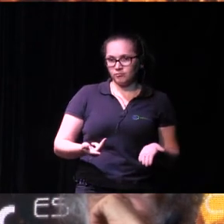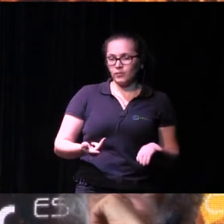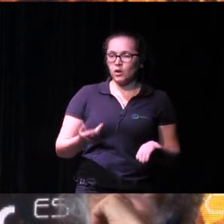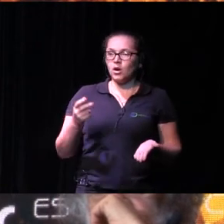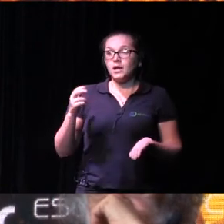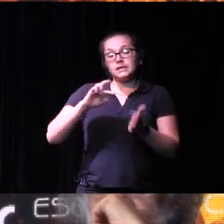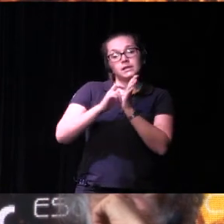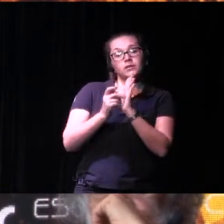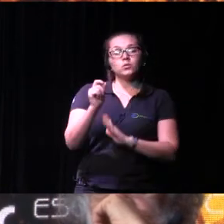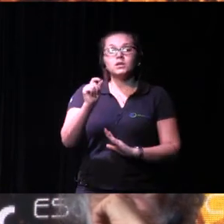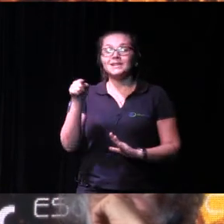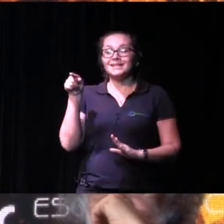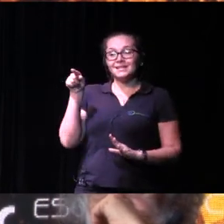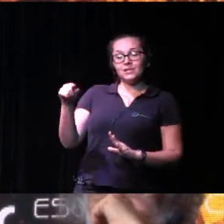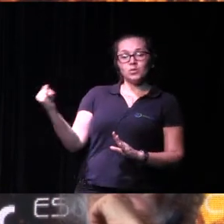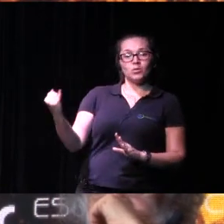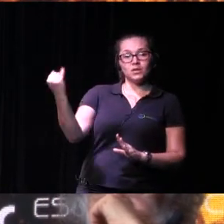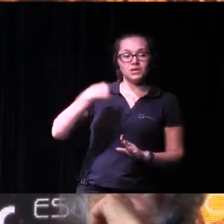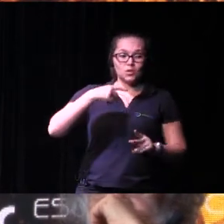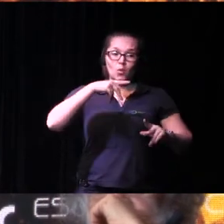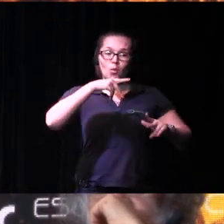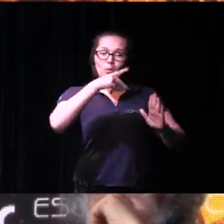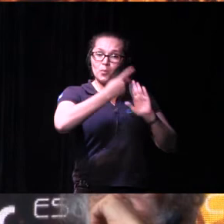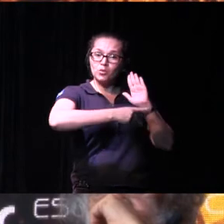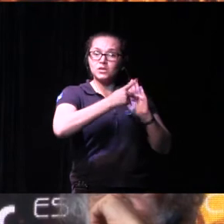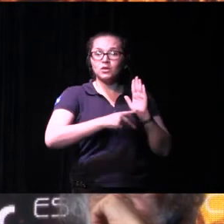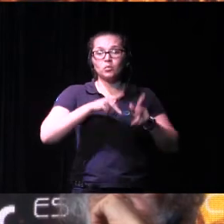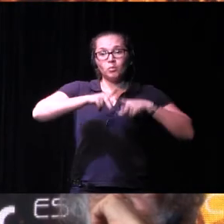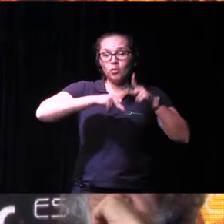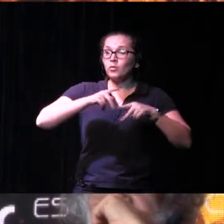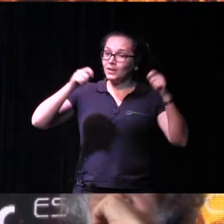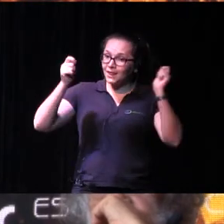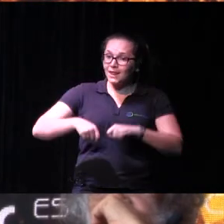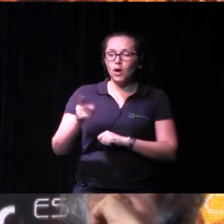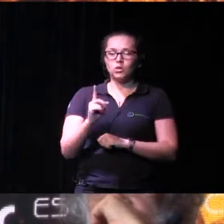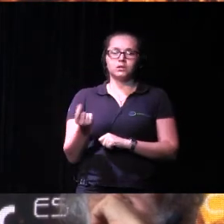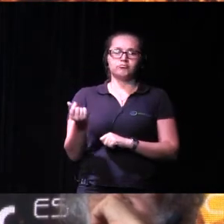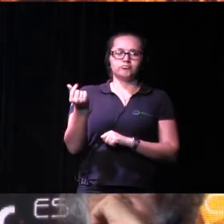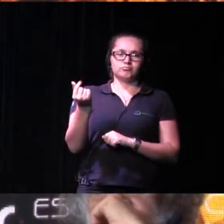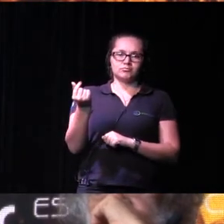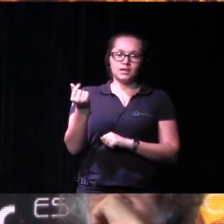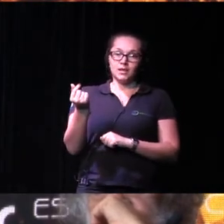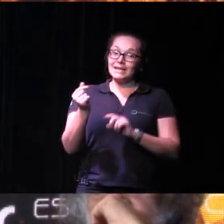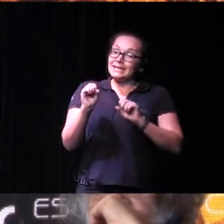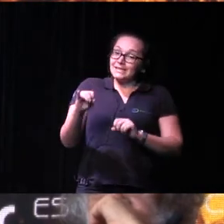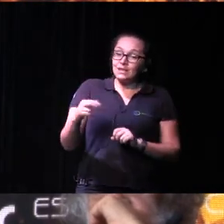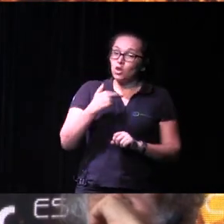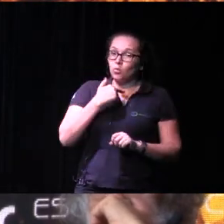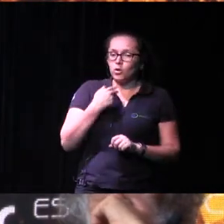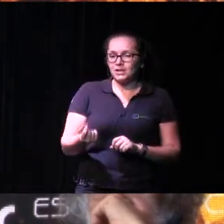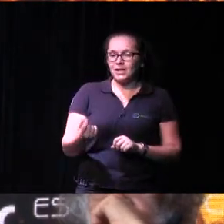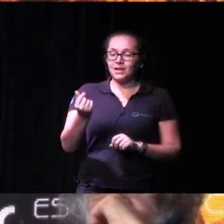é importante. O projeto público pode ou não pode ser rentável. Não pode ser rentável, eu acho,